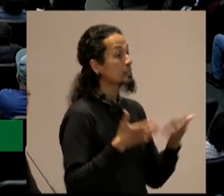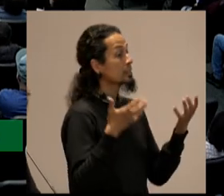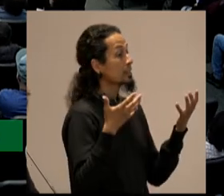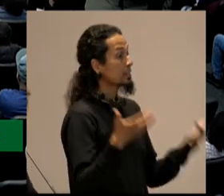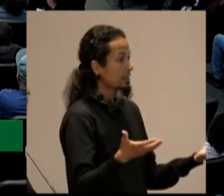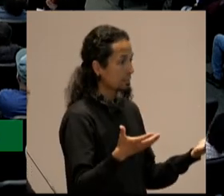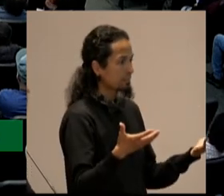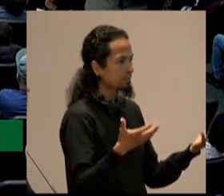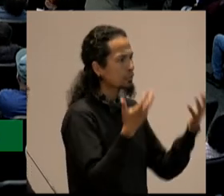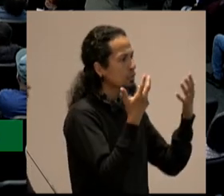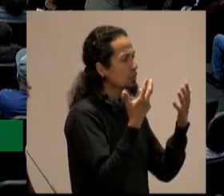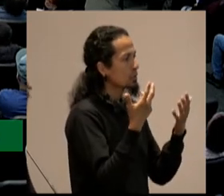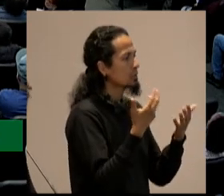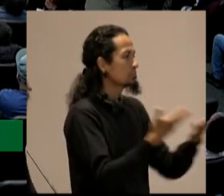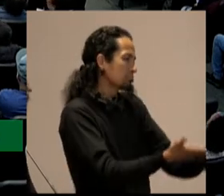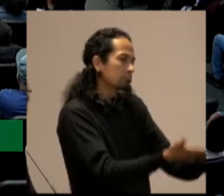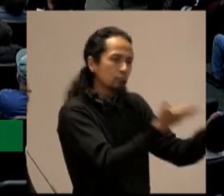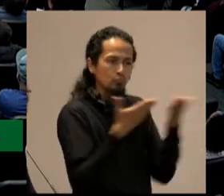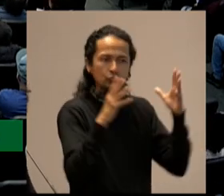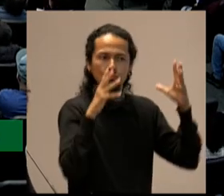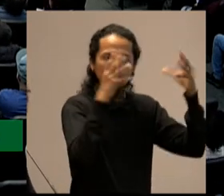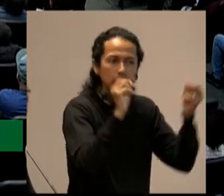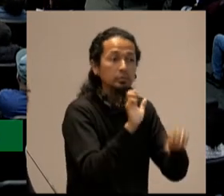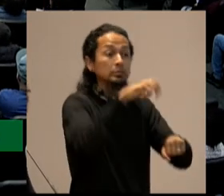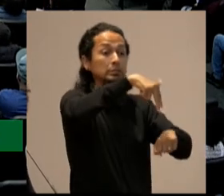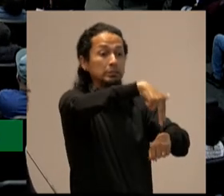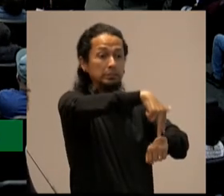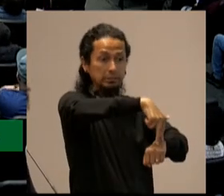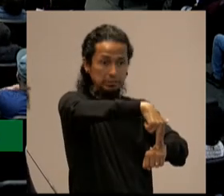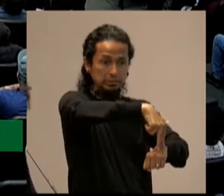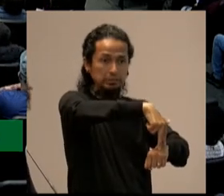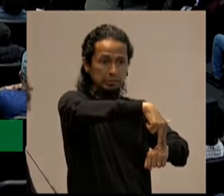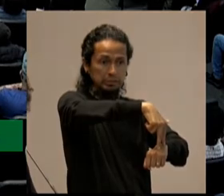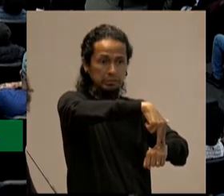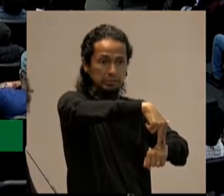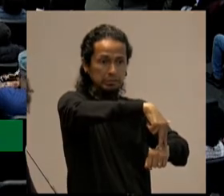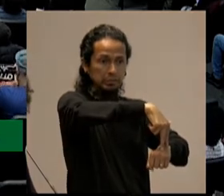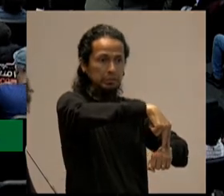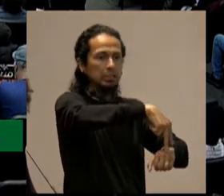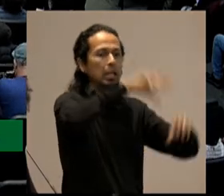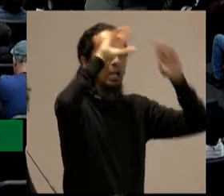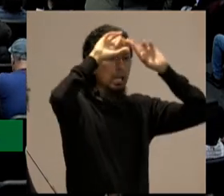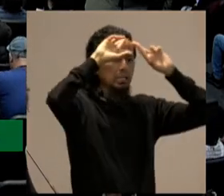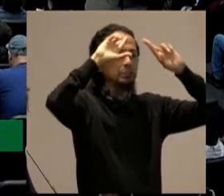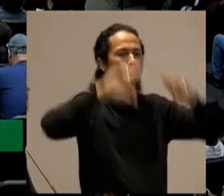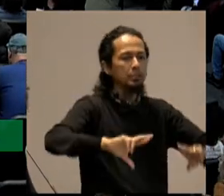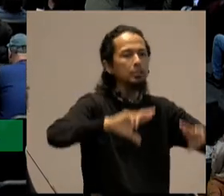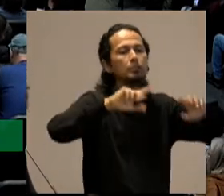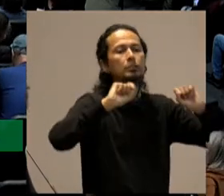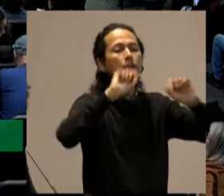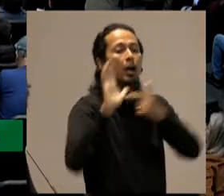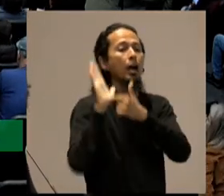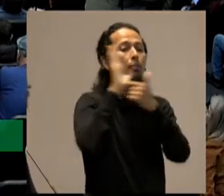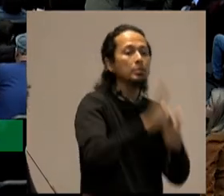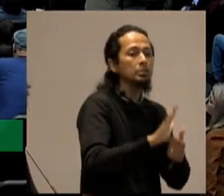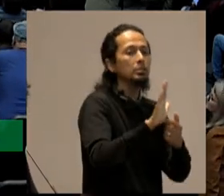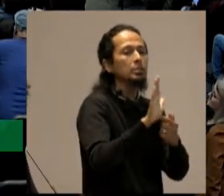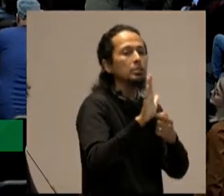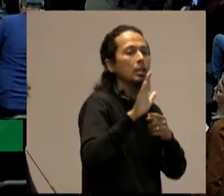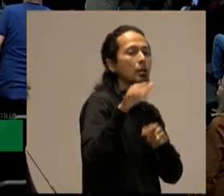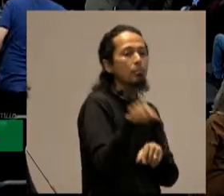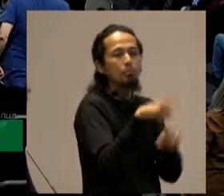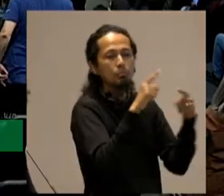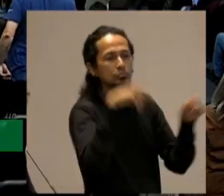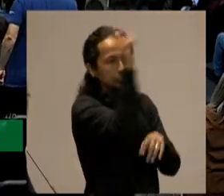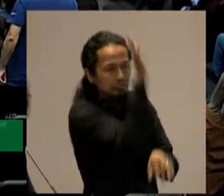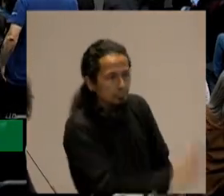Convidamos agora a todas as pessoas a ficarem de pé, em posição de respeito, para a apresentação do hino nacional em